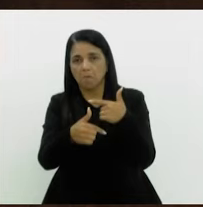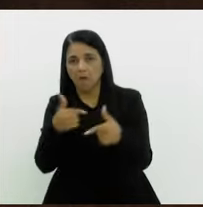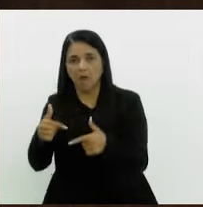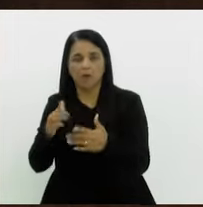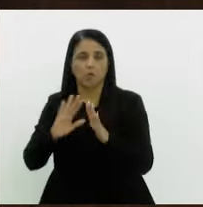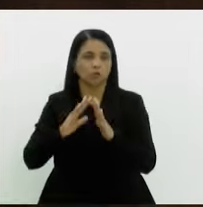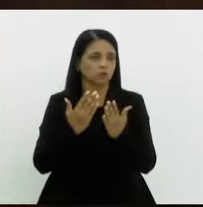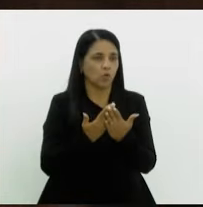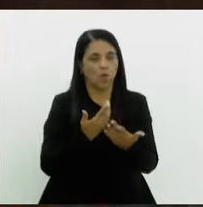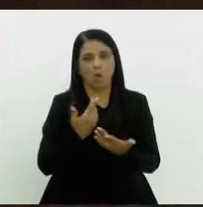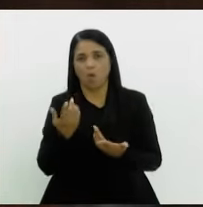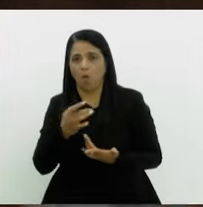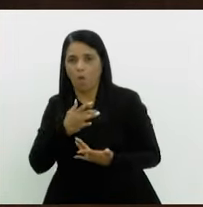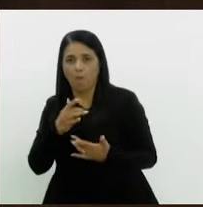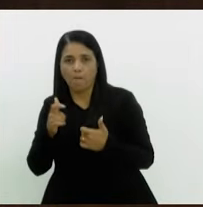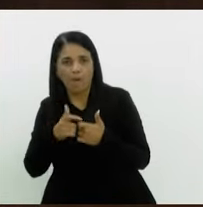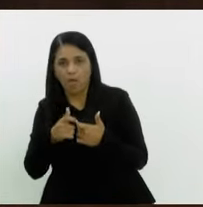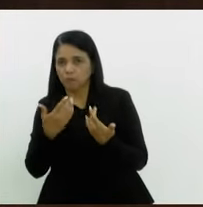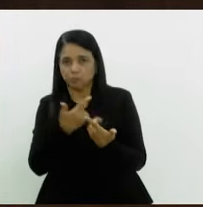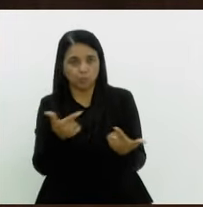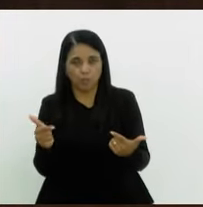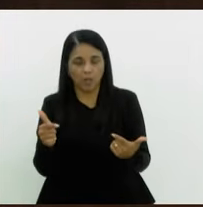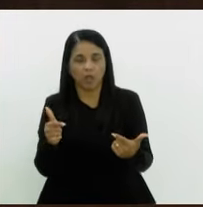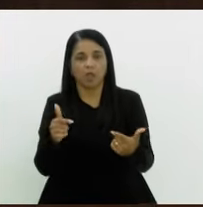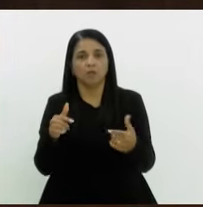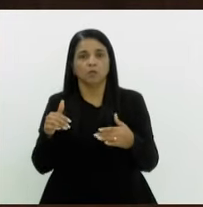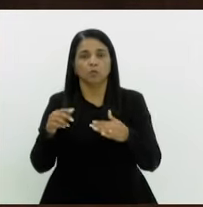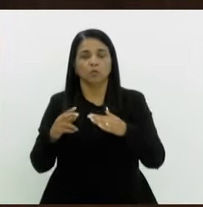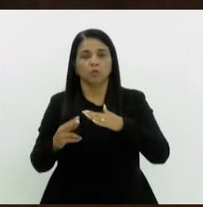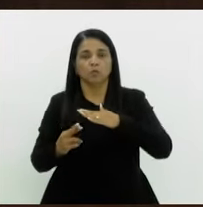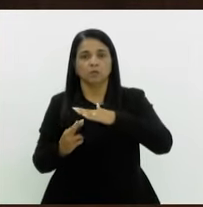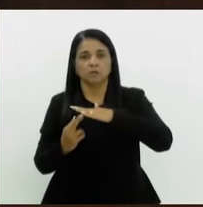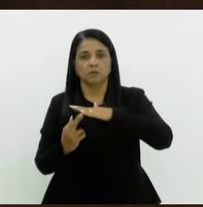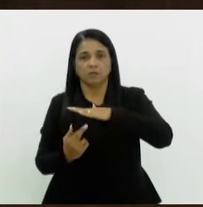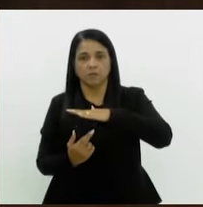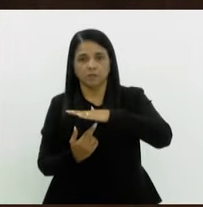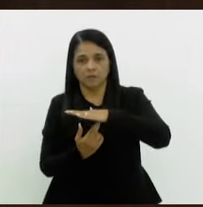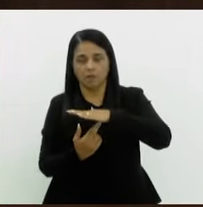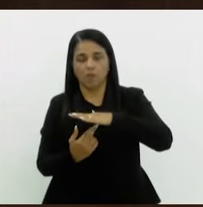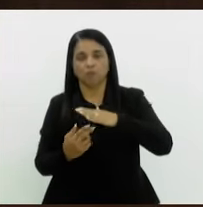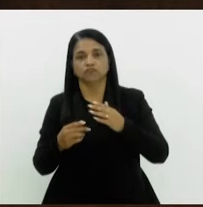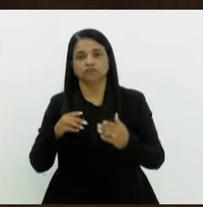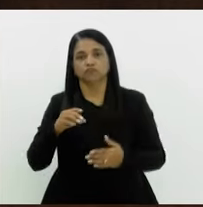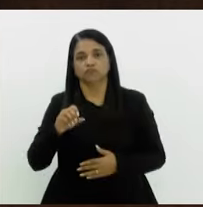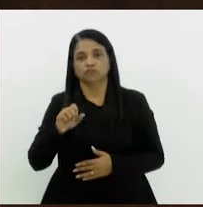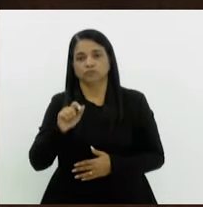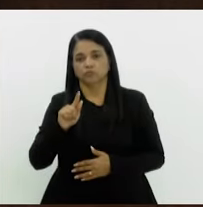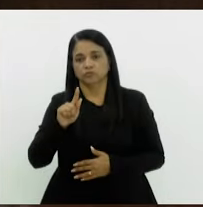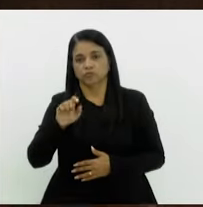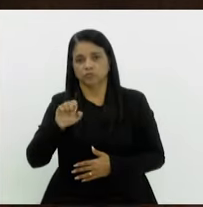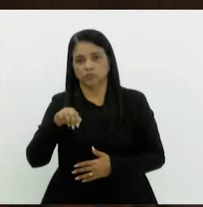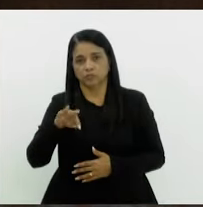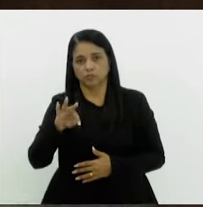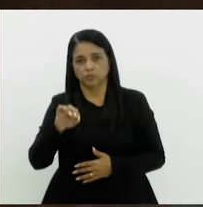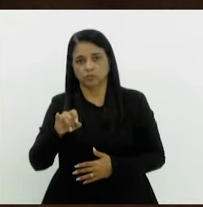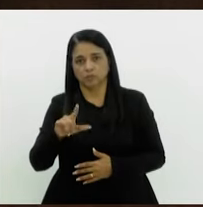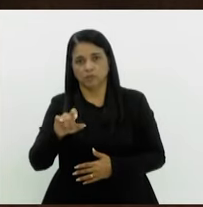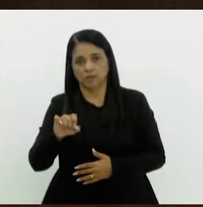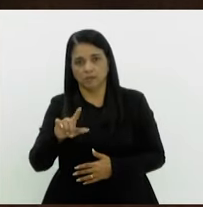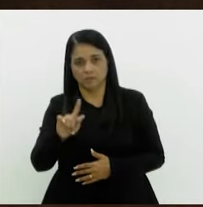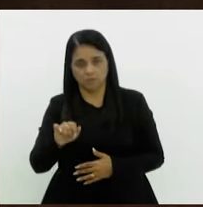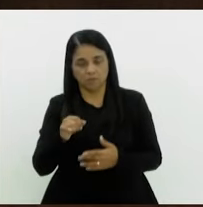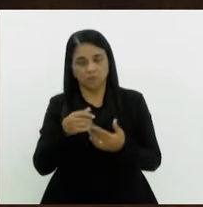finalidade, desde quando o Terminal Gentileza foi inaugurado. O prefeito acha